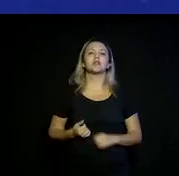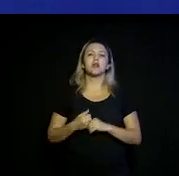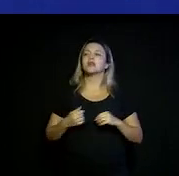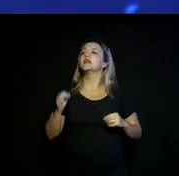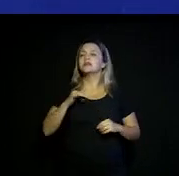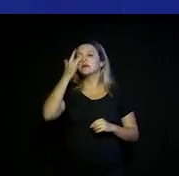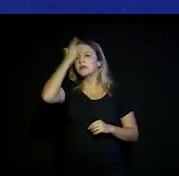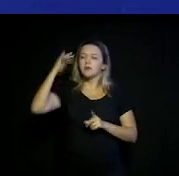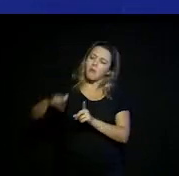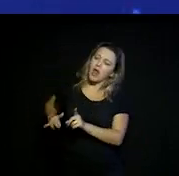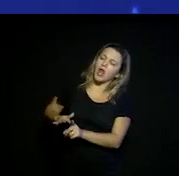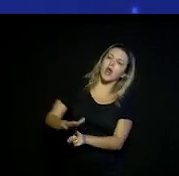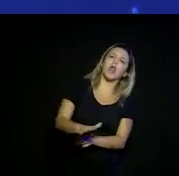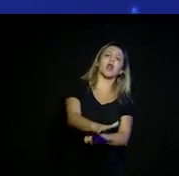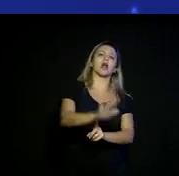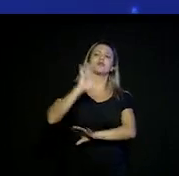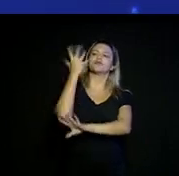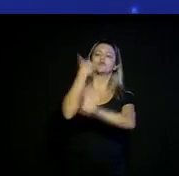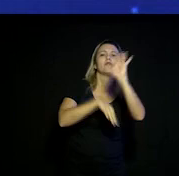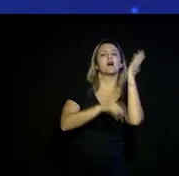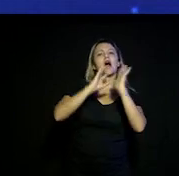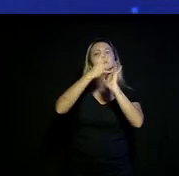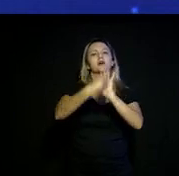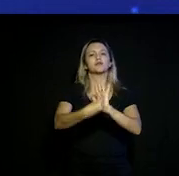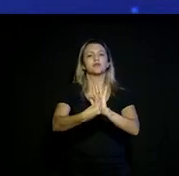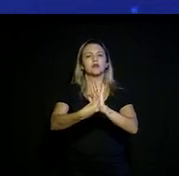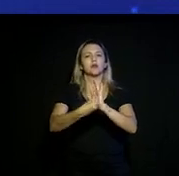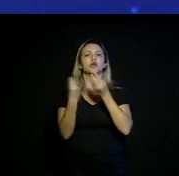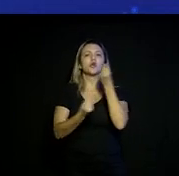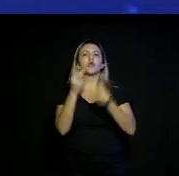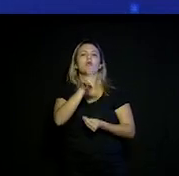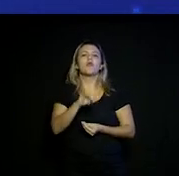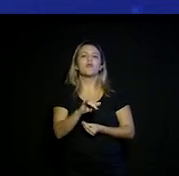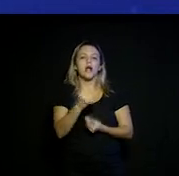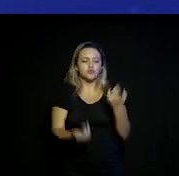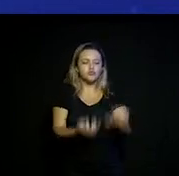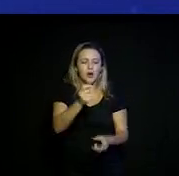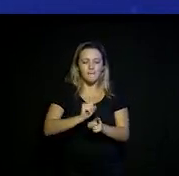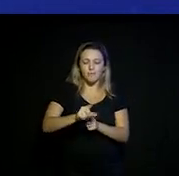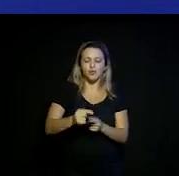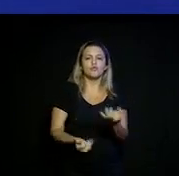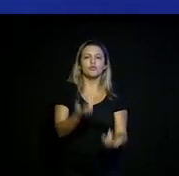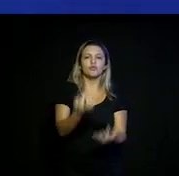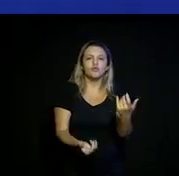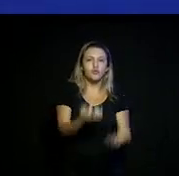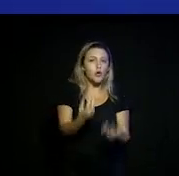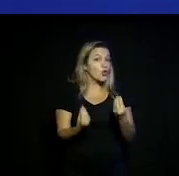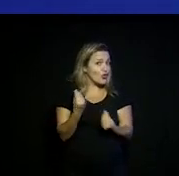e veja quem sabe fazer um fogo sem uma caixinha de Fiat Lux. E em segundo